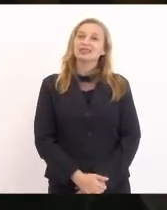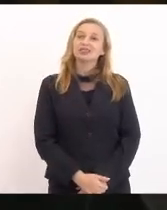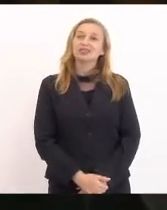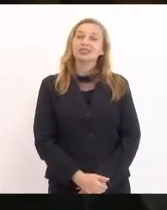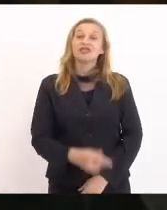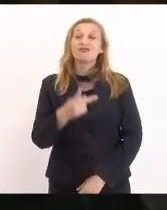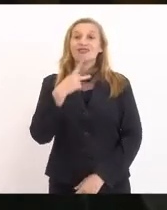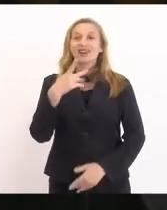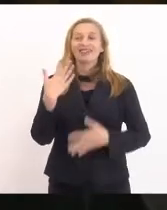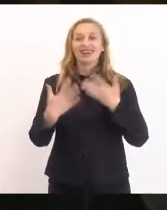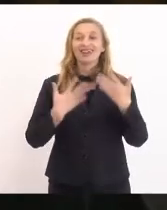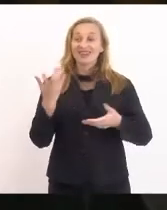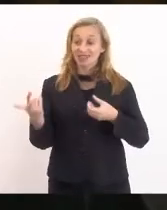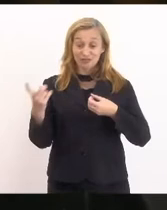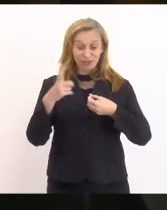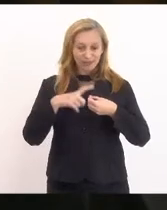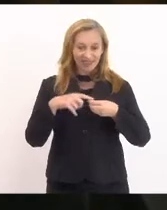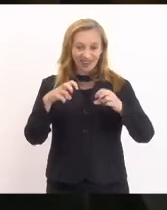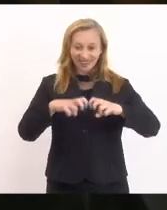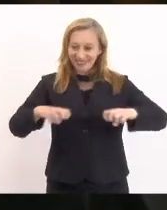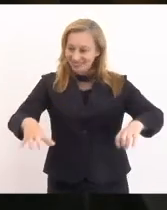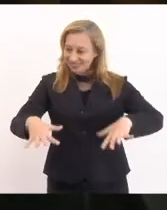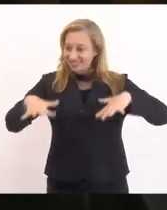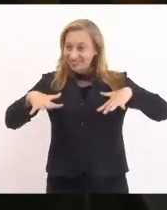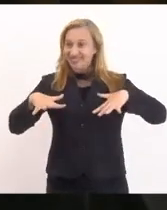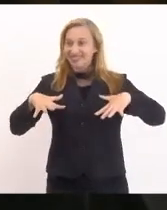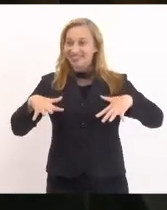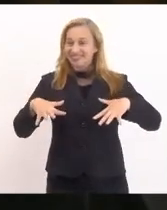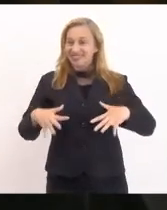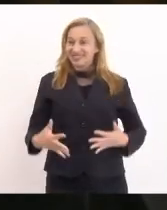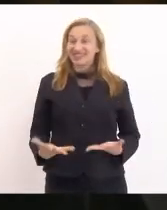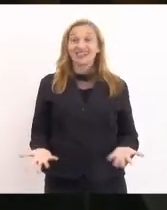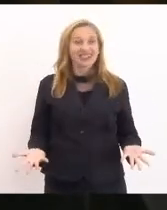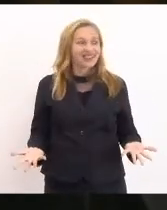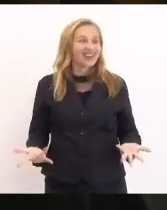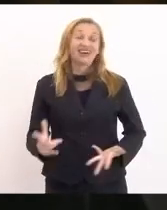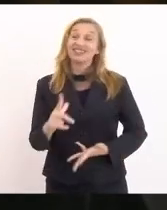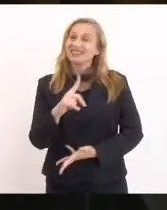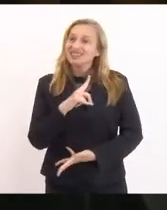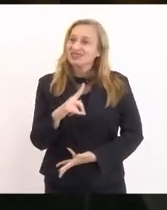quero falar da alegria de retornar ao plenário. Nós tivemos uma